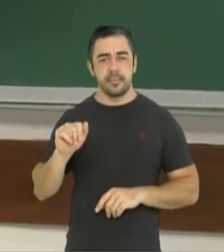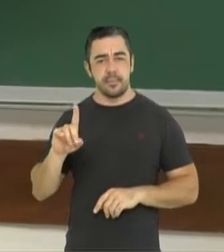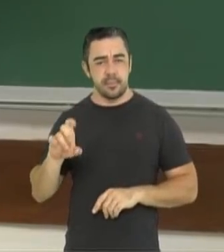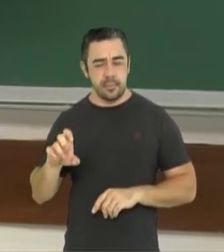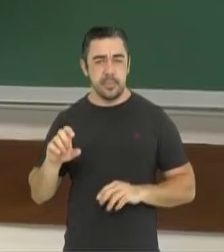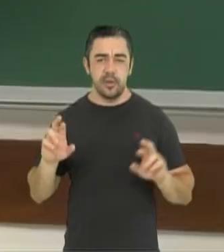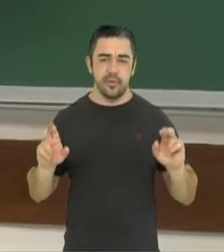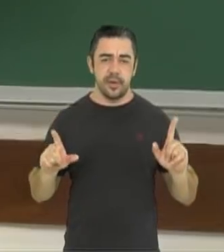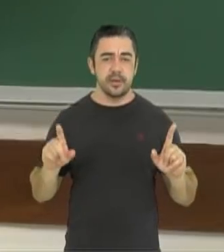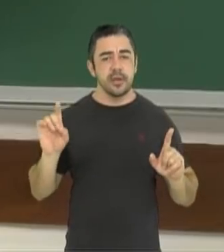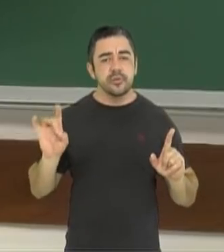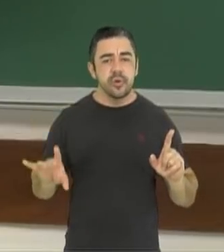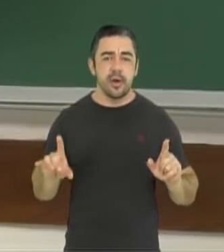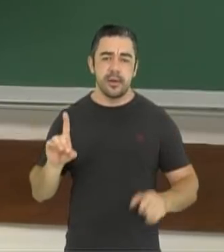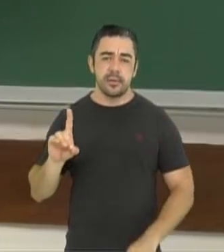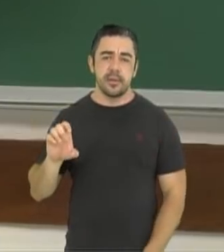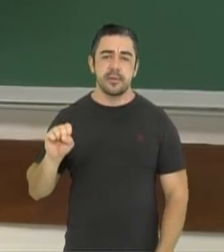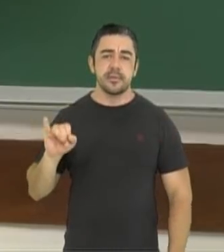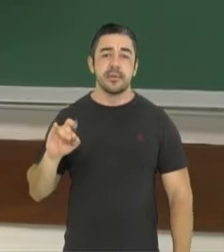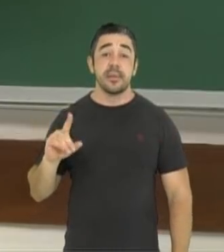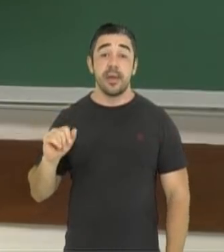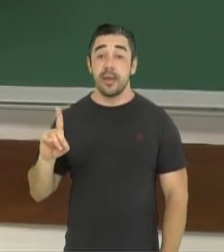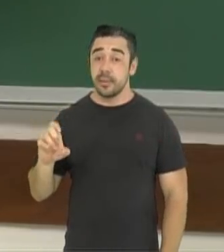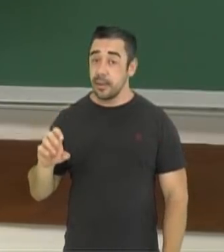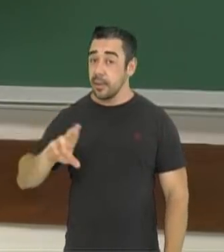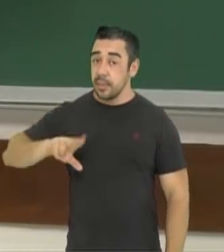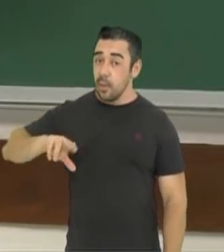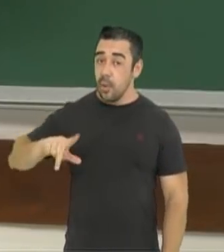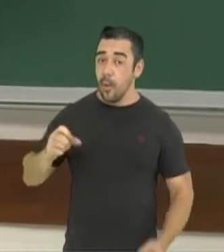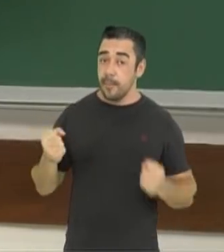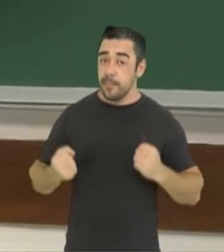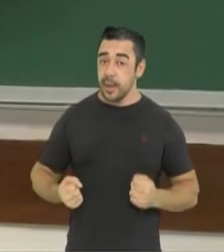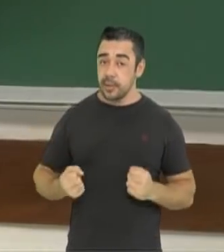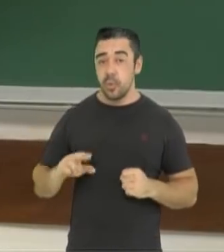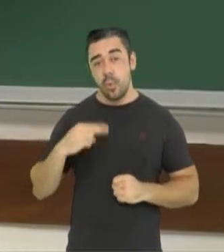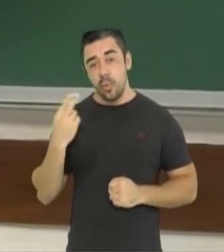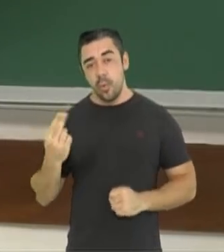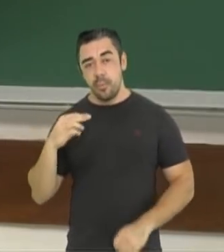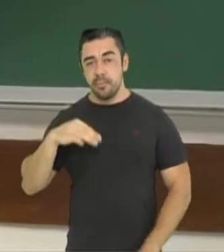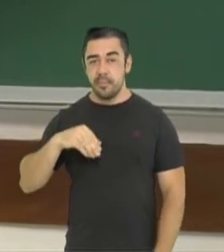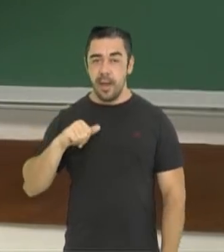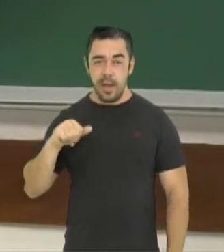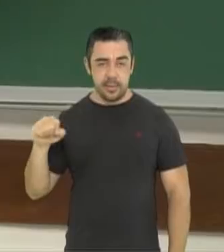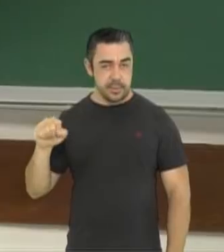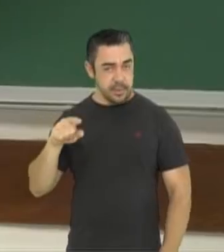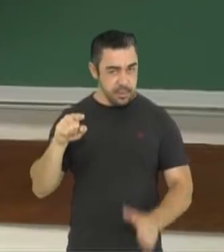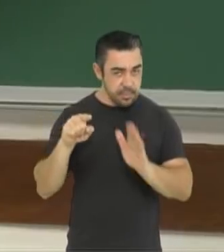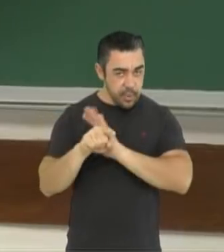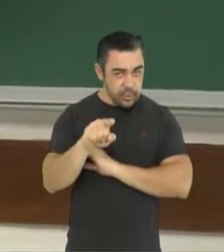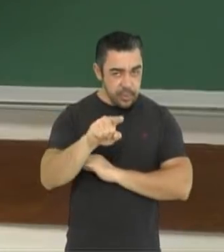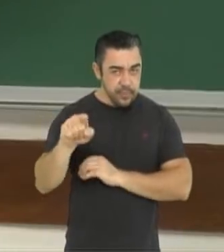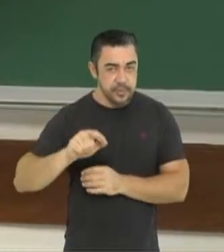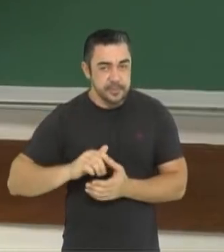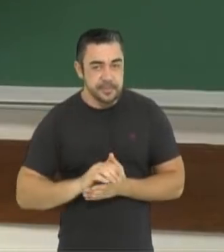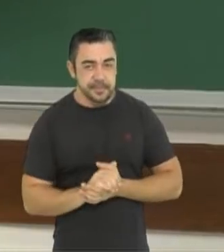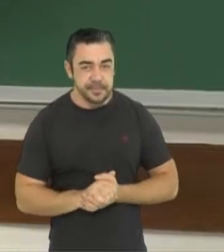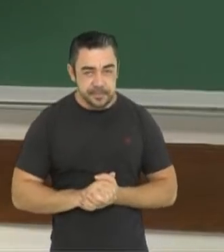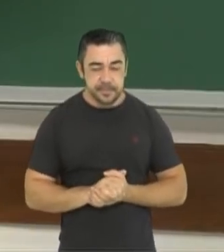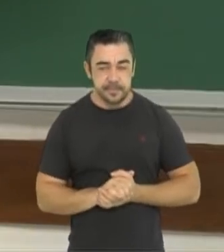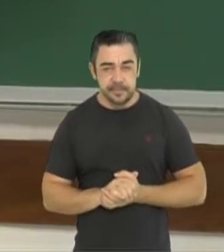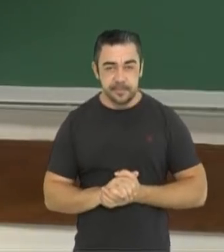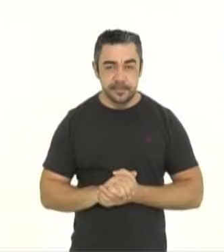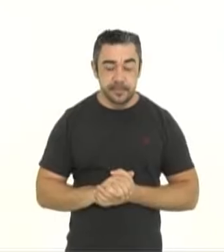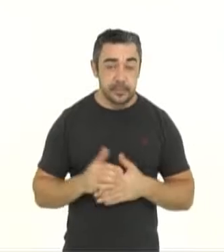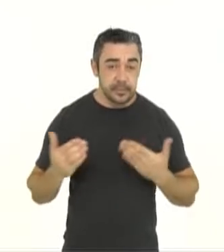diferença entre um e outro é a densidade, não o peso ou a massa, como perguntaram para você quando criança, certo?